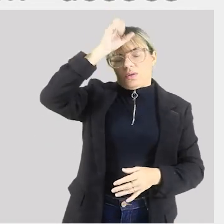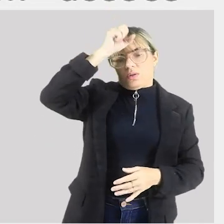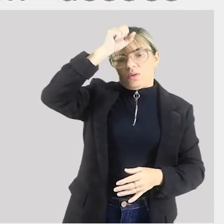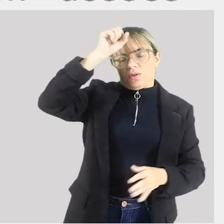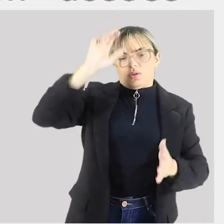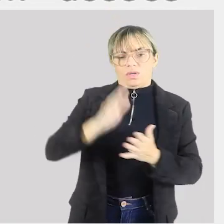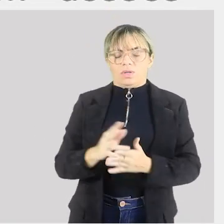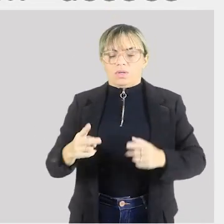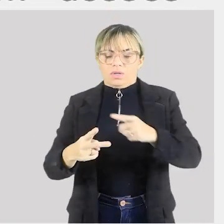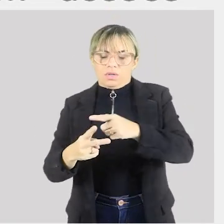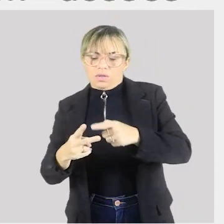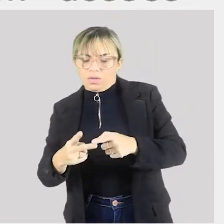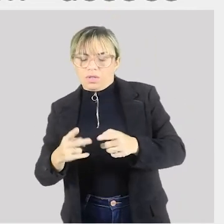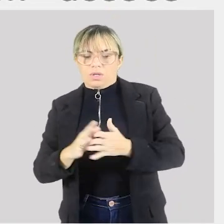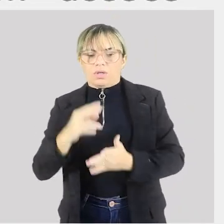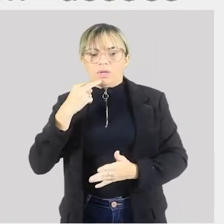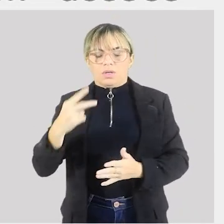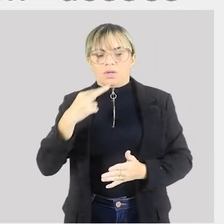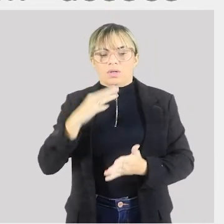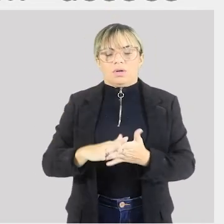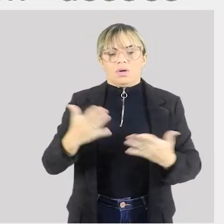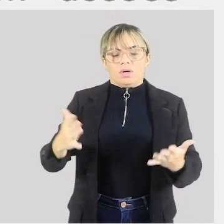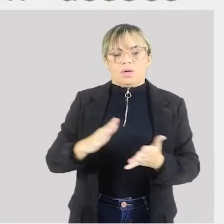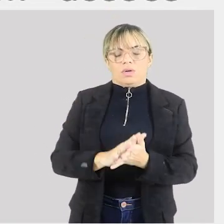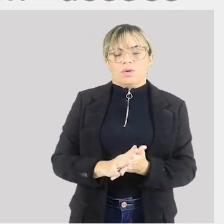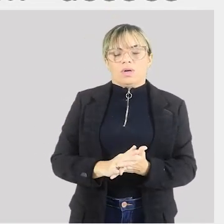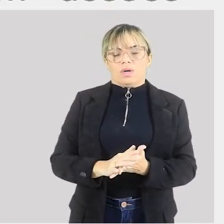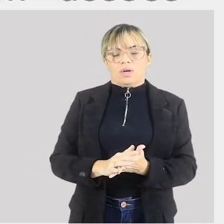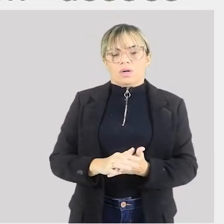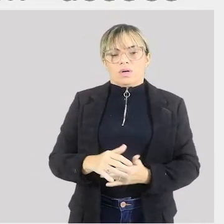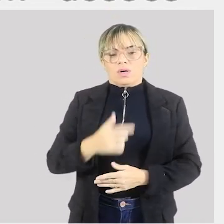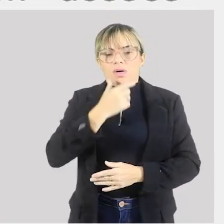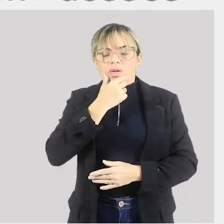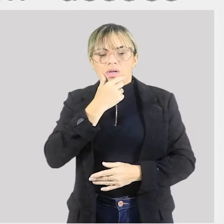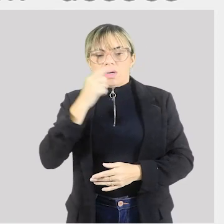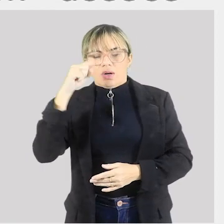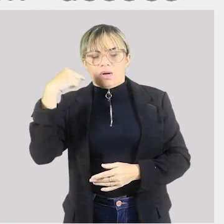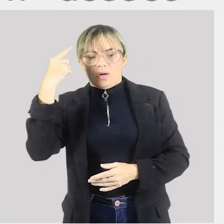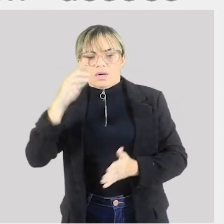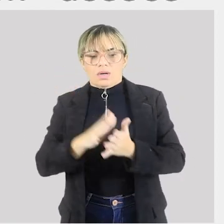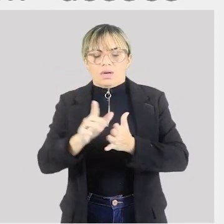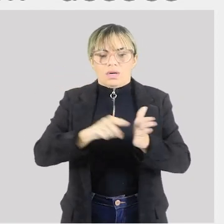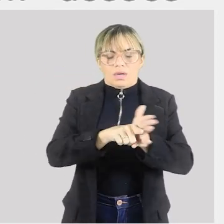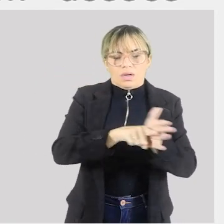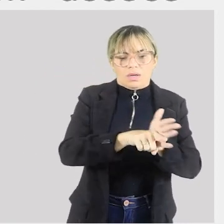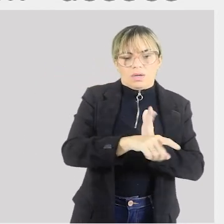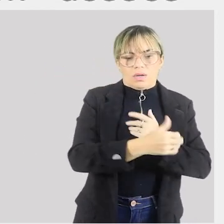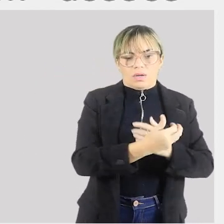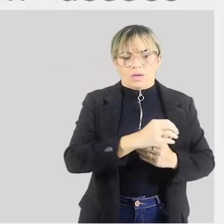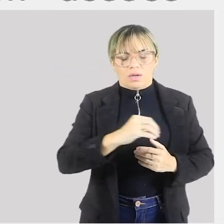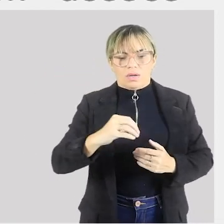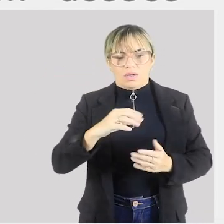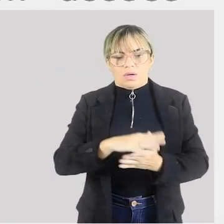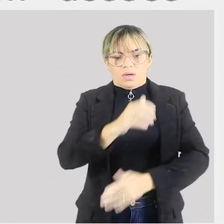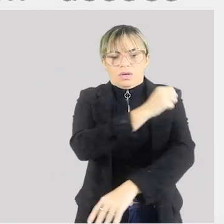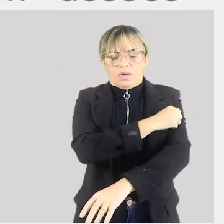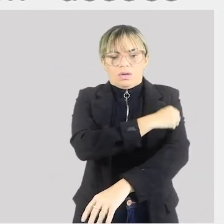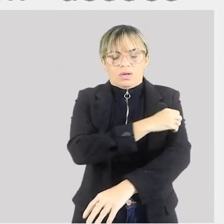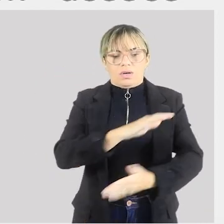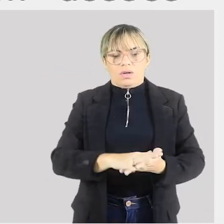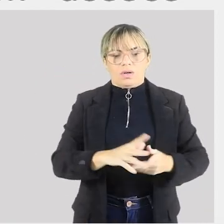em duas línguas estrangeiras inglês e espanhol nessa pesquisa constatou-se que 600 alunos falam